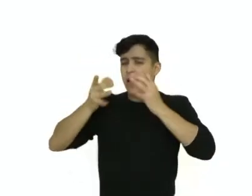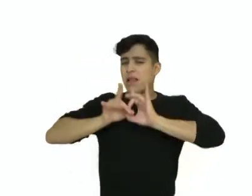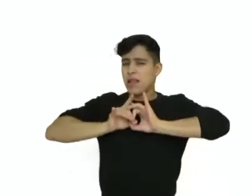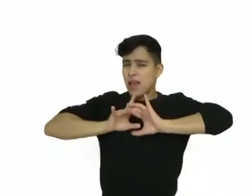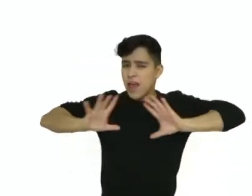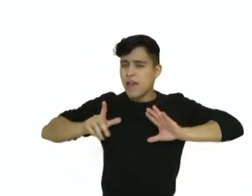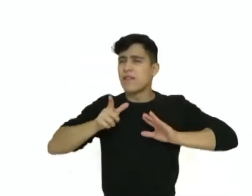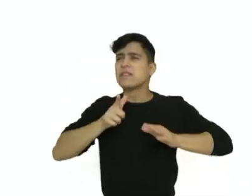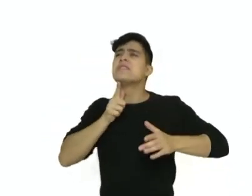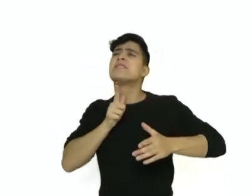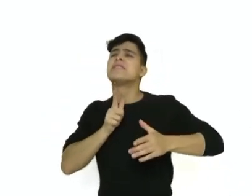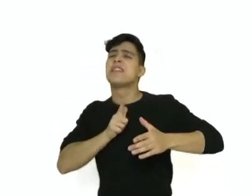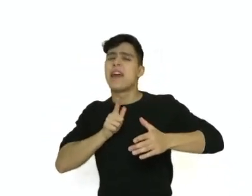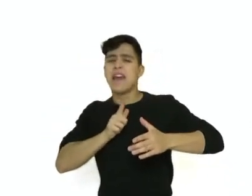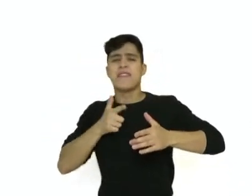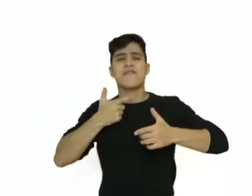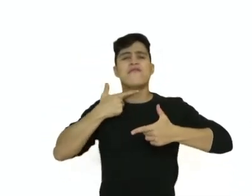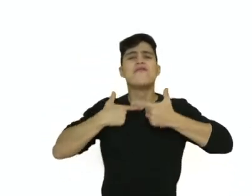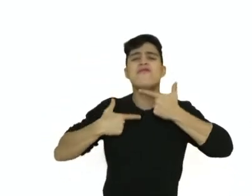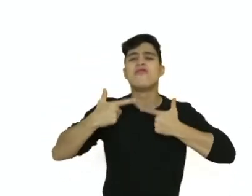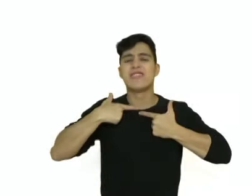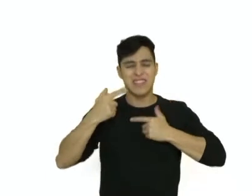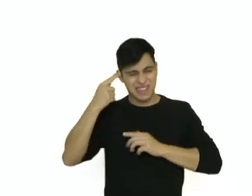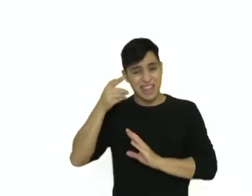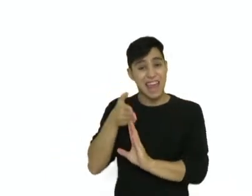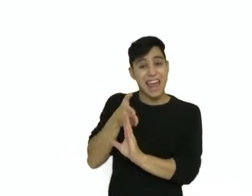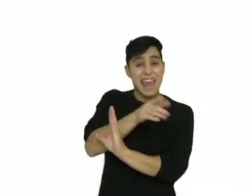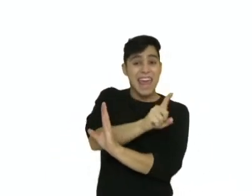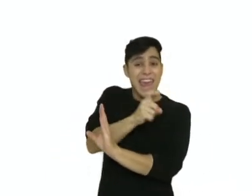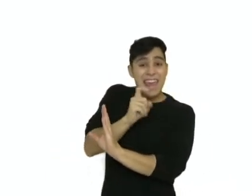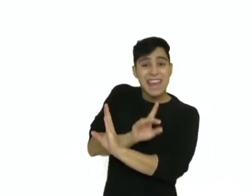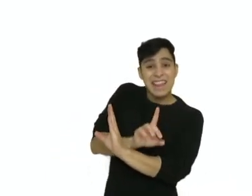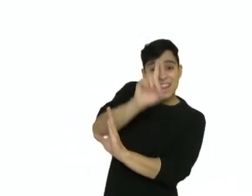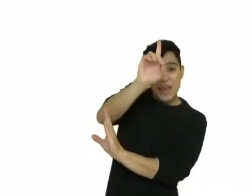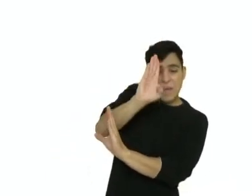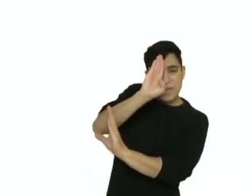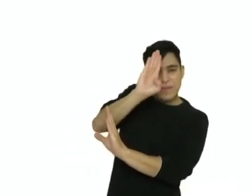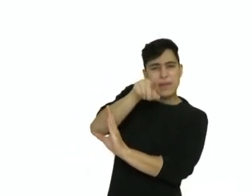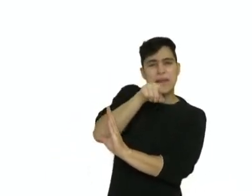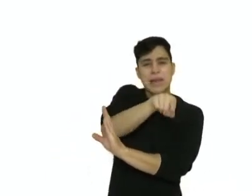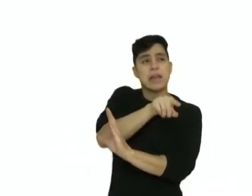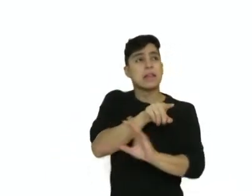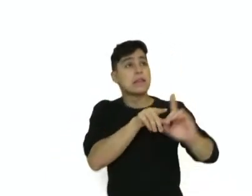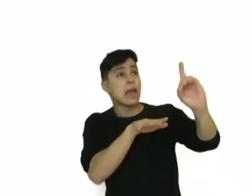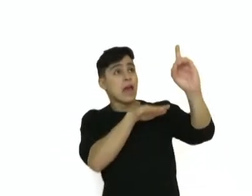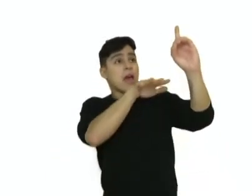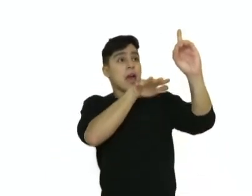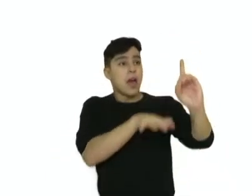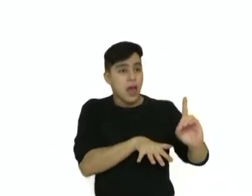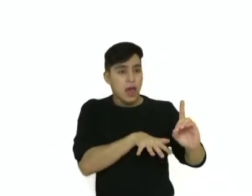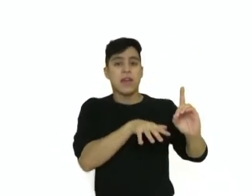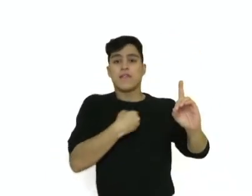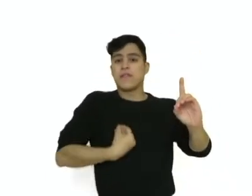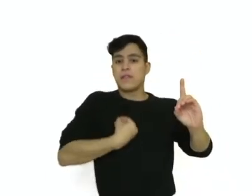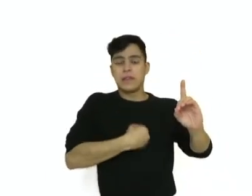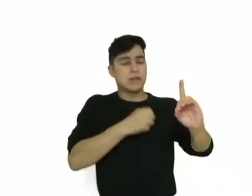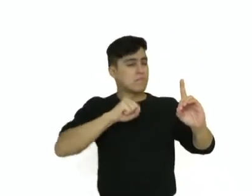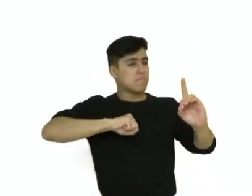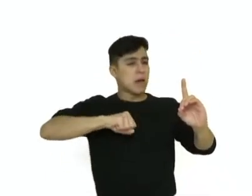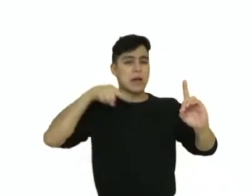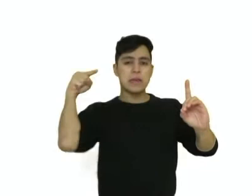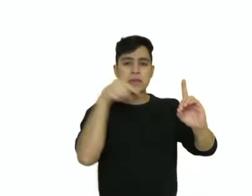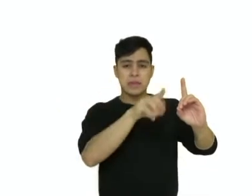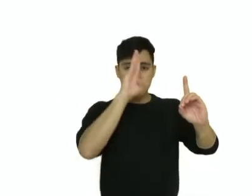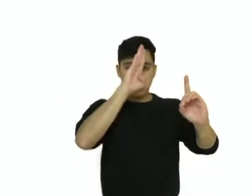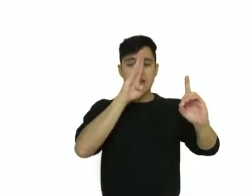vocês. Enquanto o teocentrismo considerava Deus o centro do mundo, a razão de todas as coisas. Os humanistas defendiam